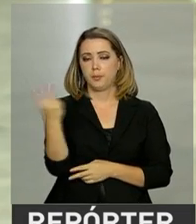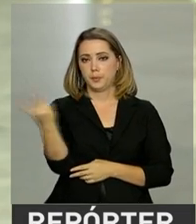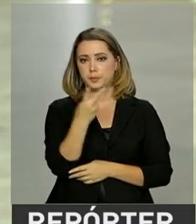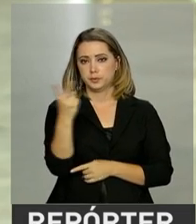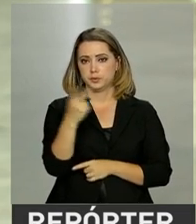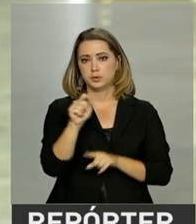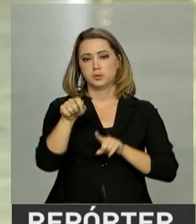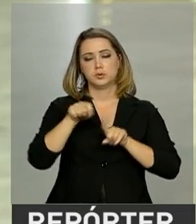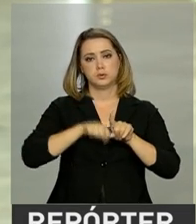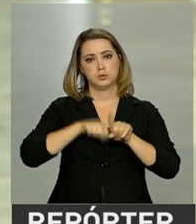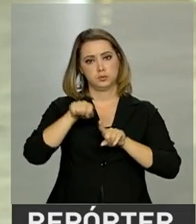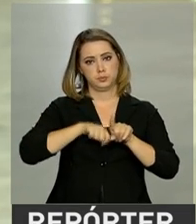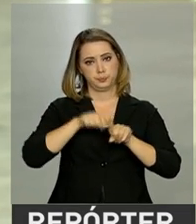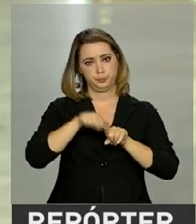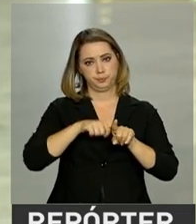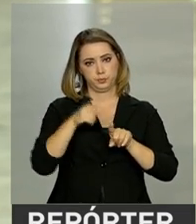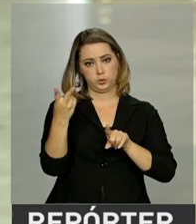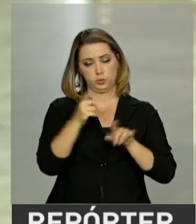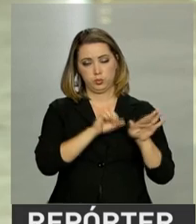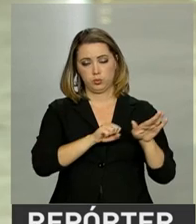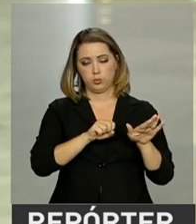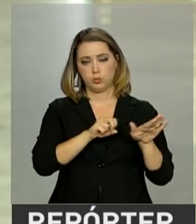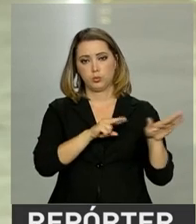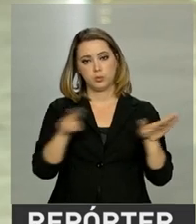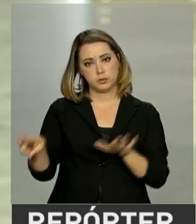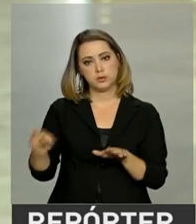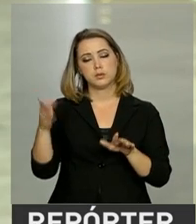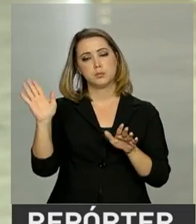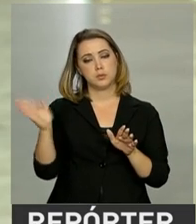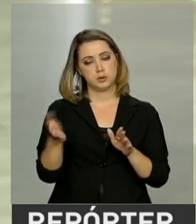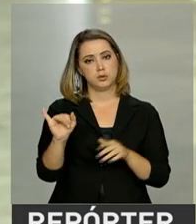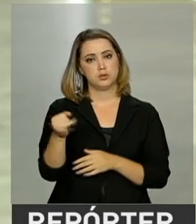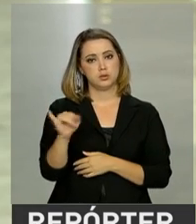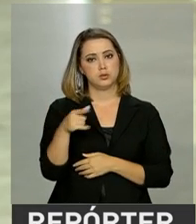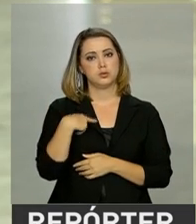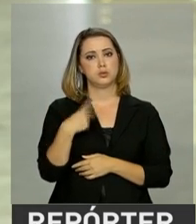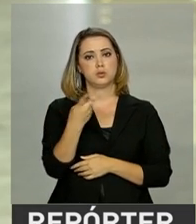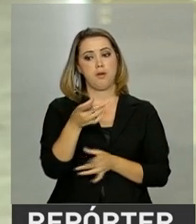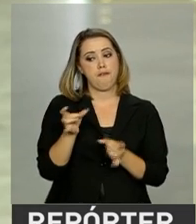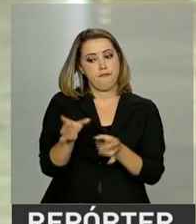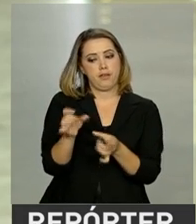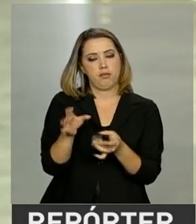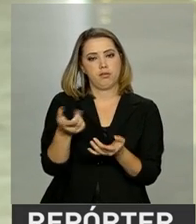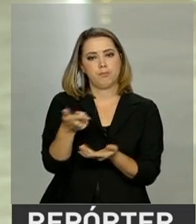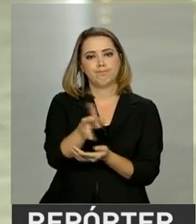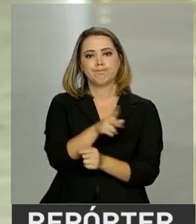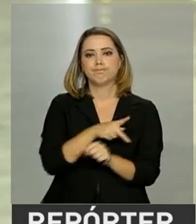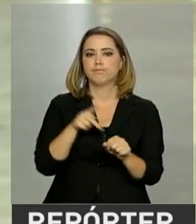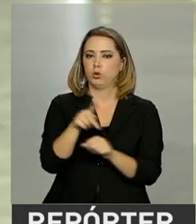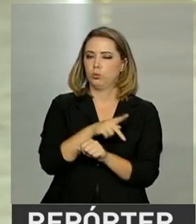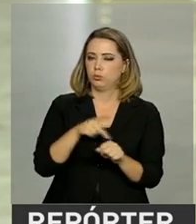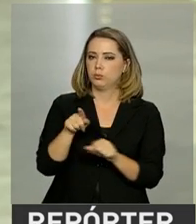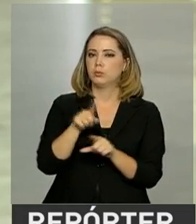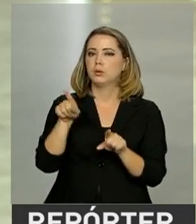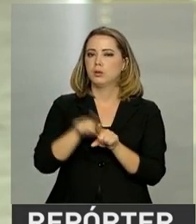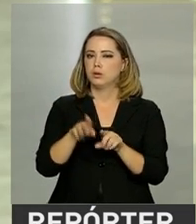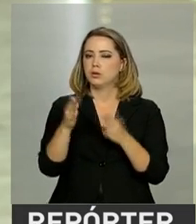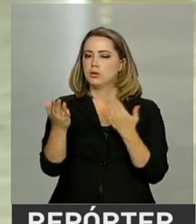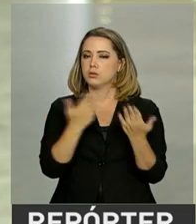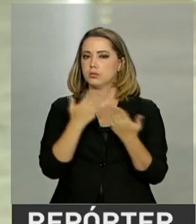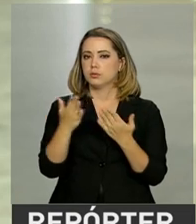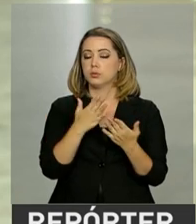de Janeiro é que a média diária de importações em relação a dezembro do ano passado e em relação a